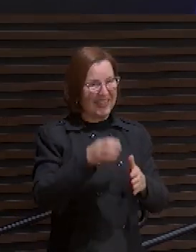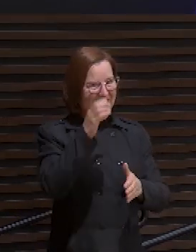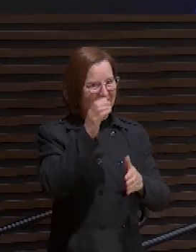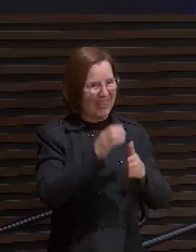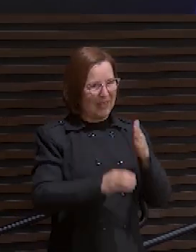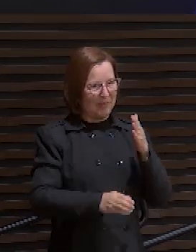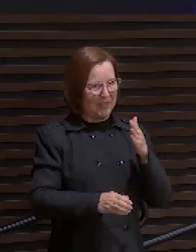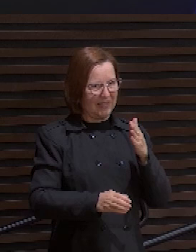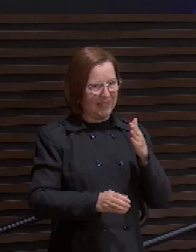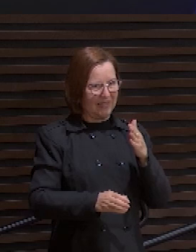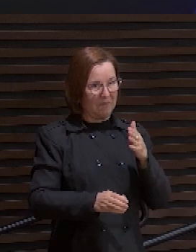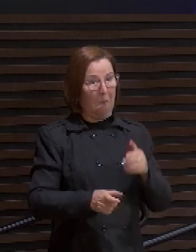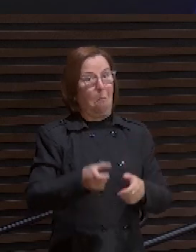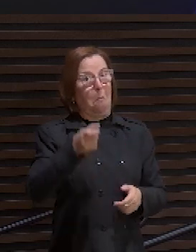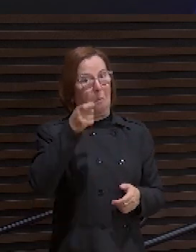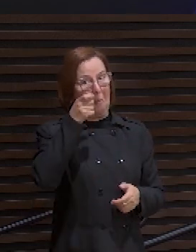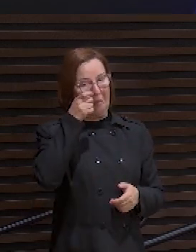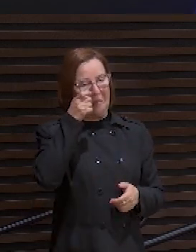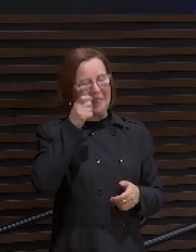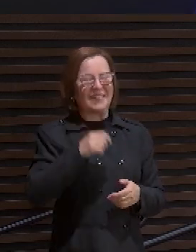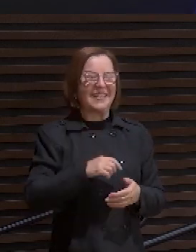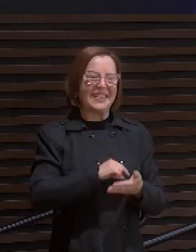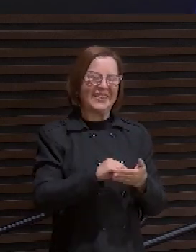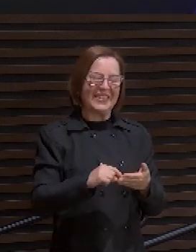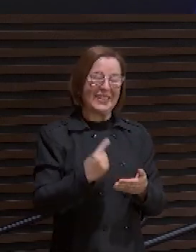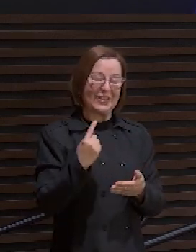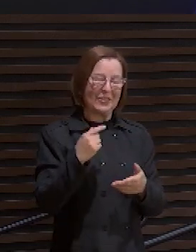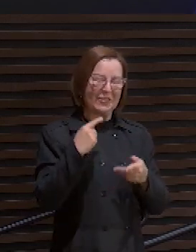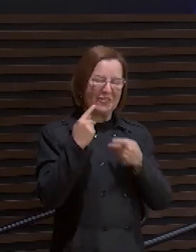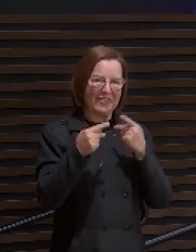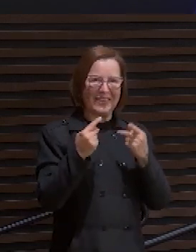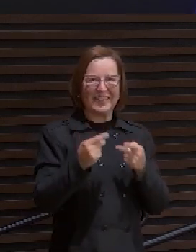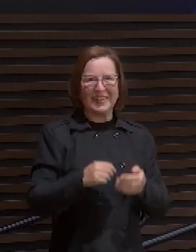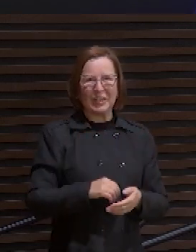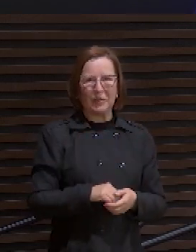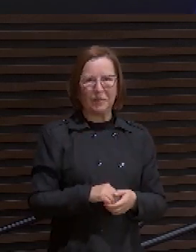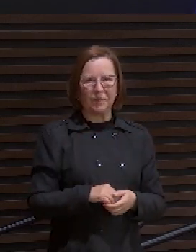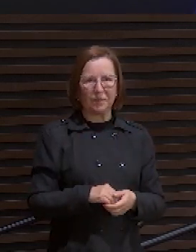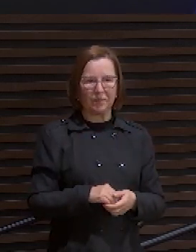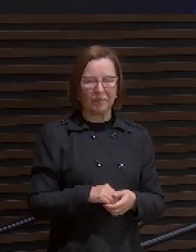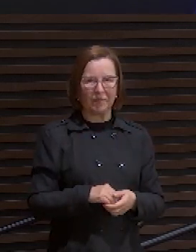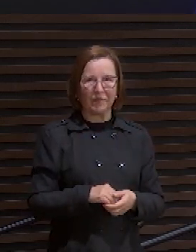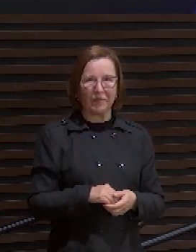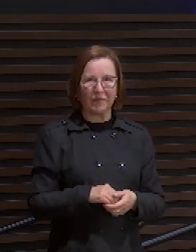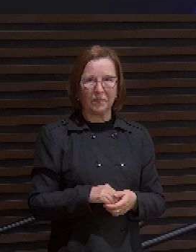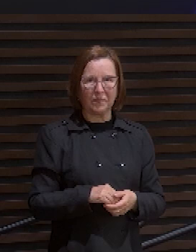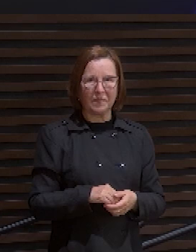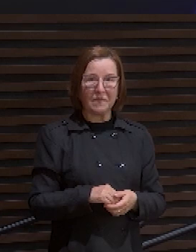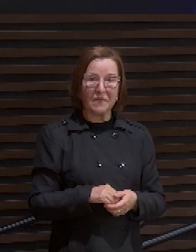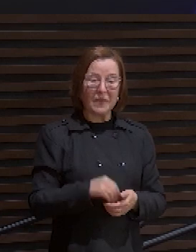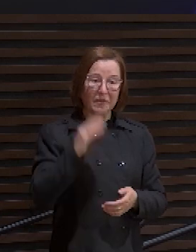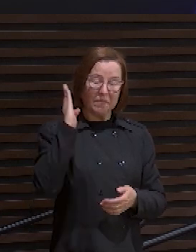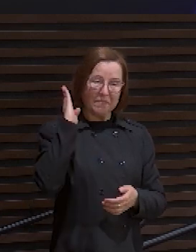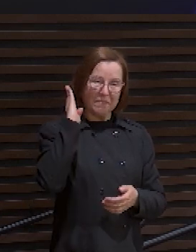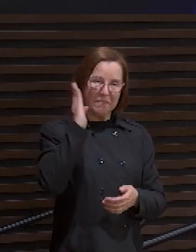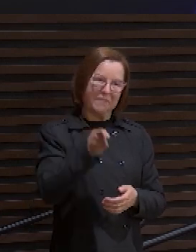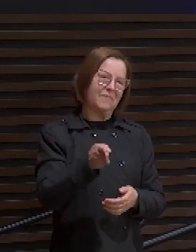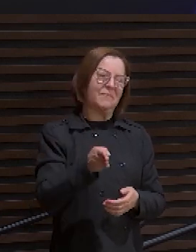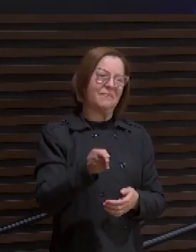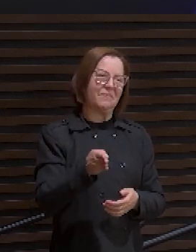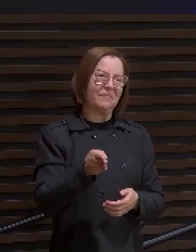é muito interessante. O versículo 1 diz assim: ora, o essencial